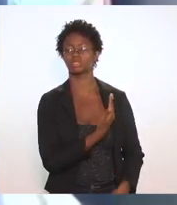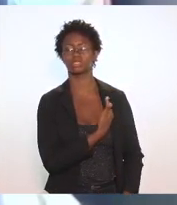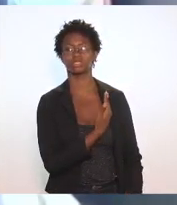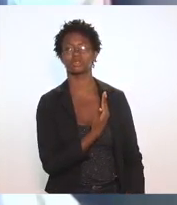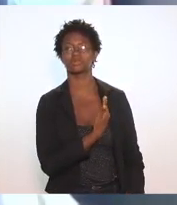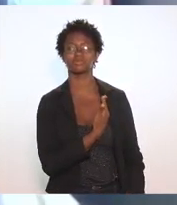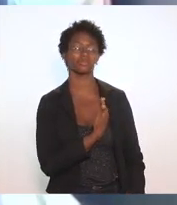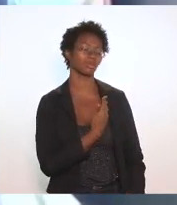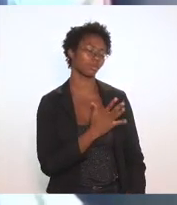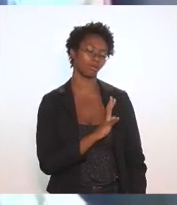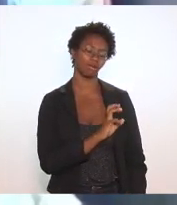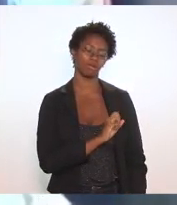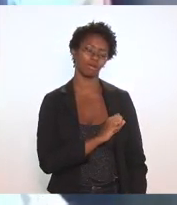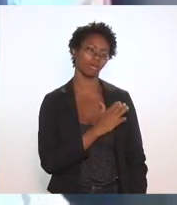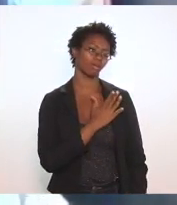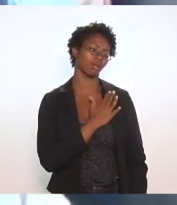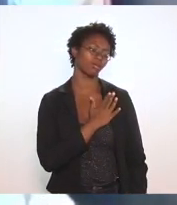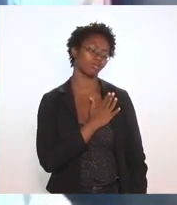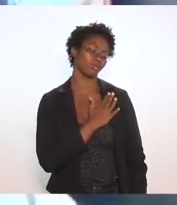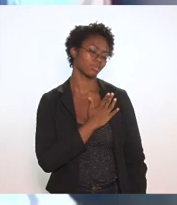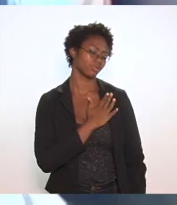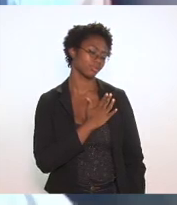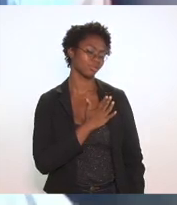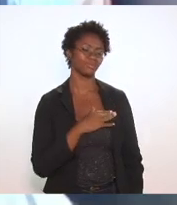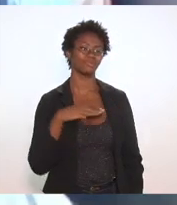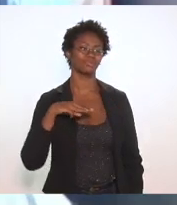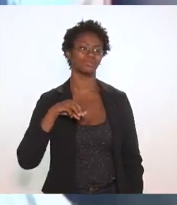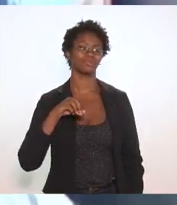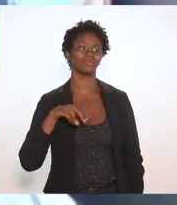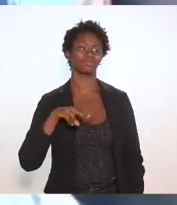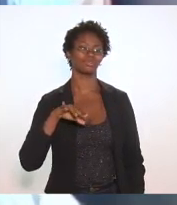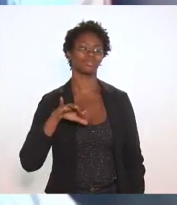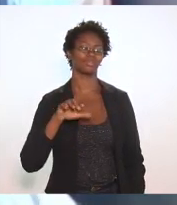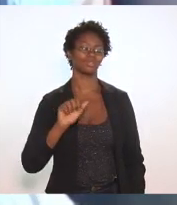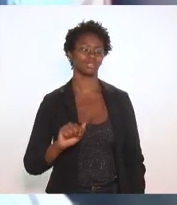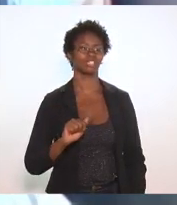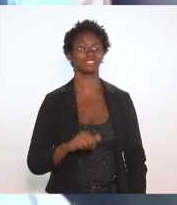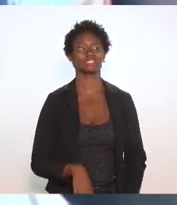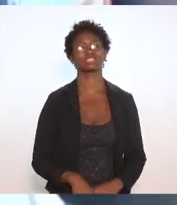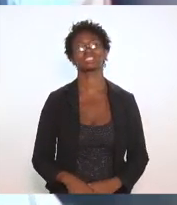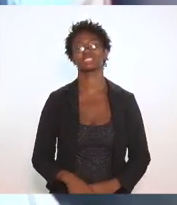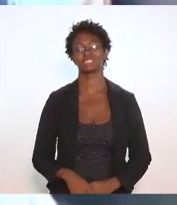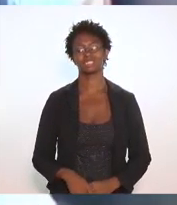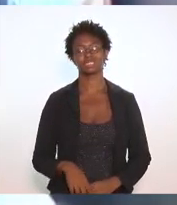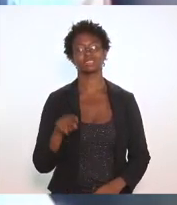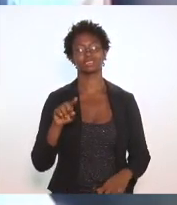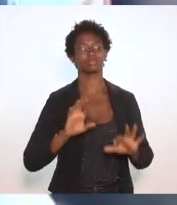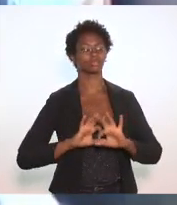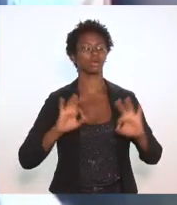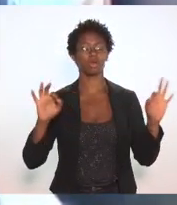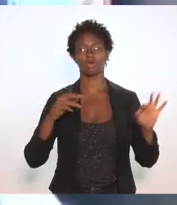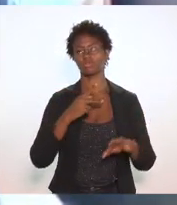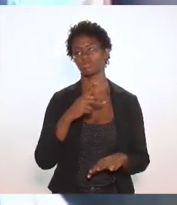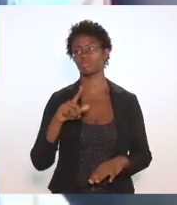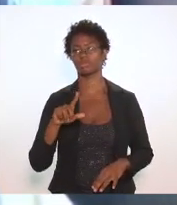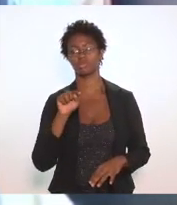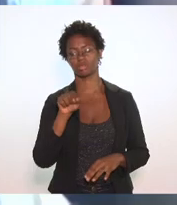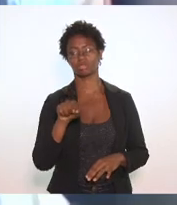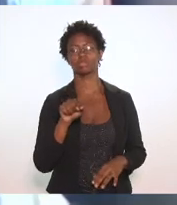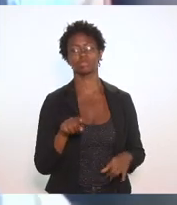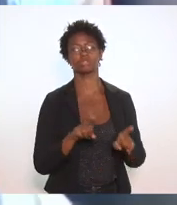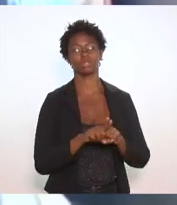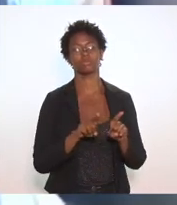querida, indômita Mônica Francisco por esse ótimo projeto,